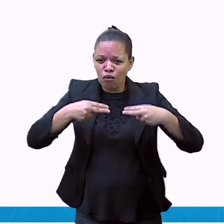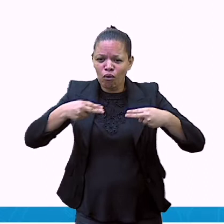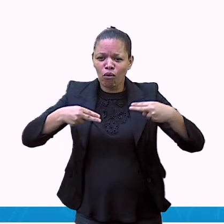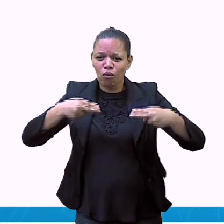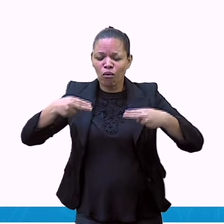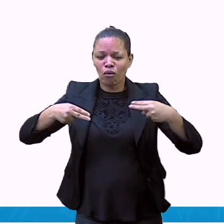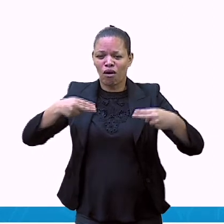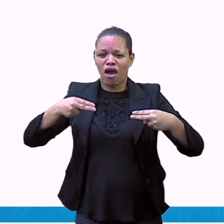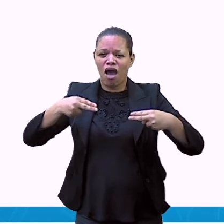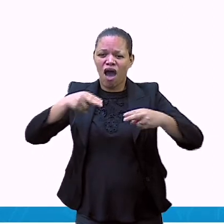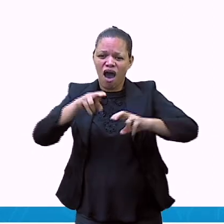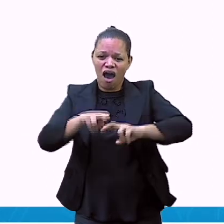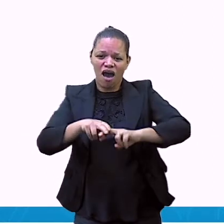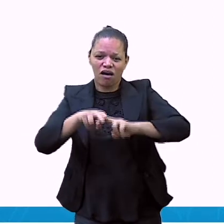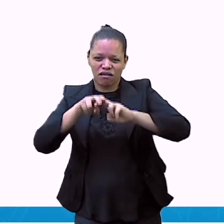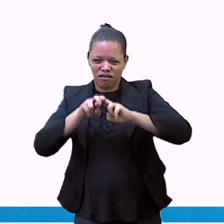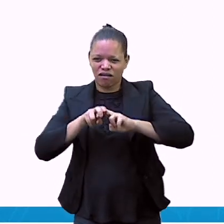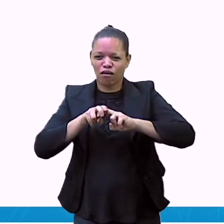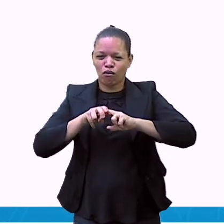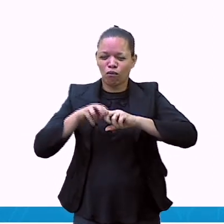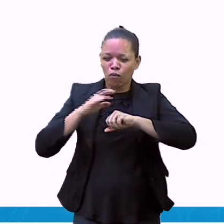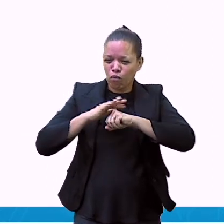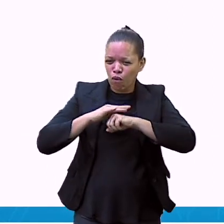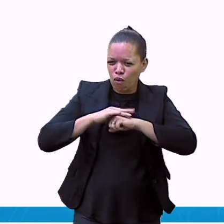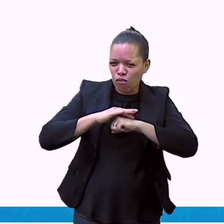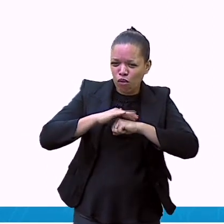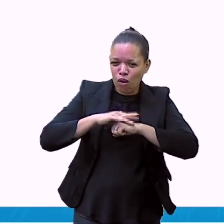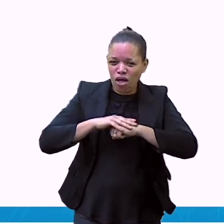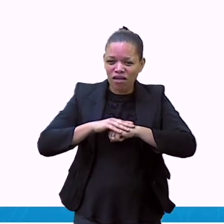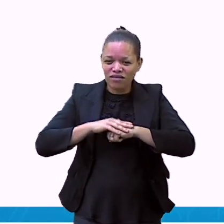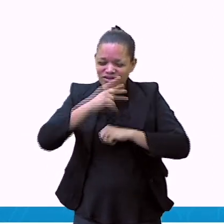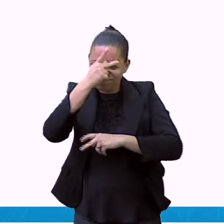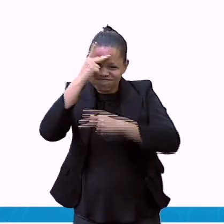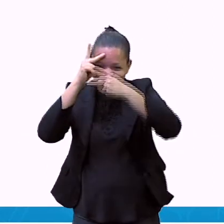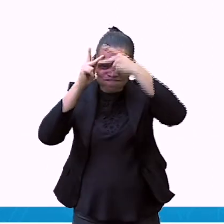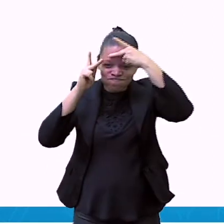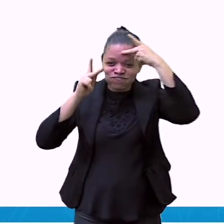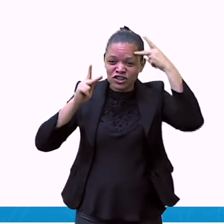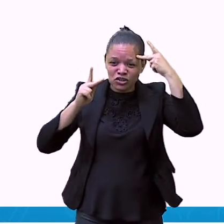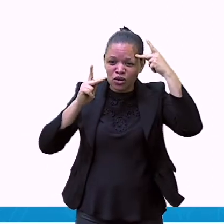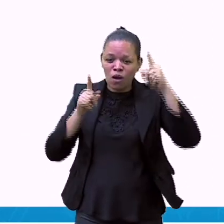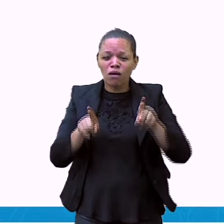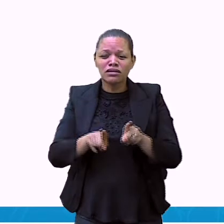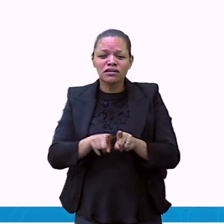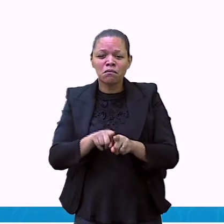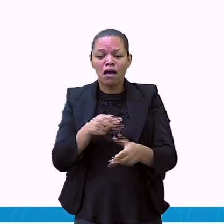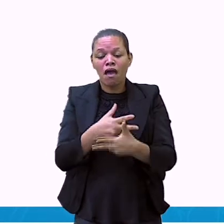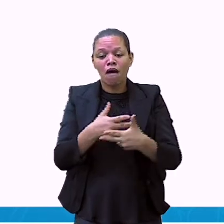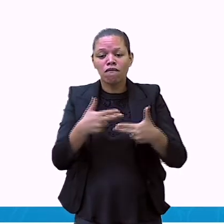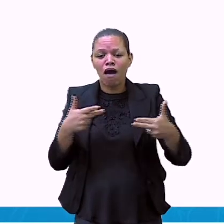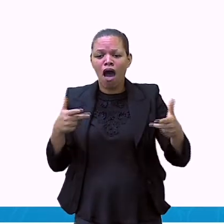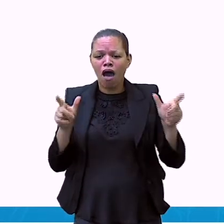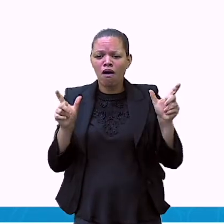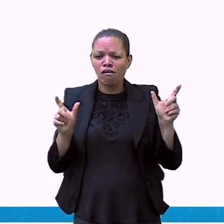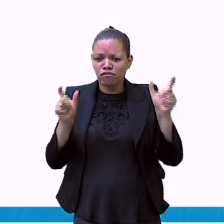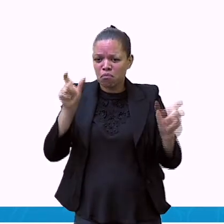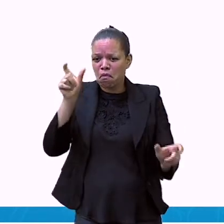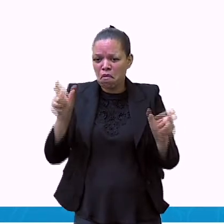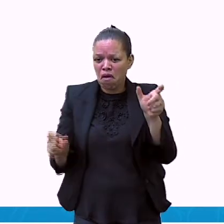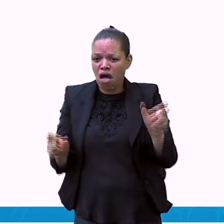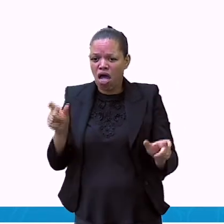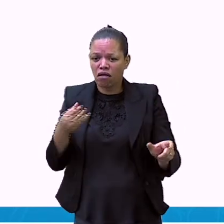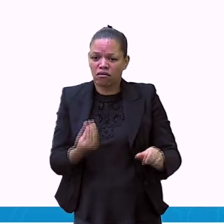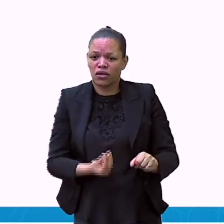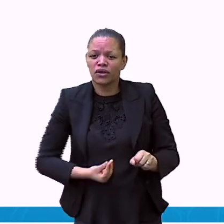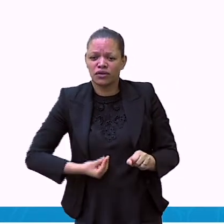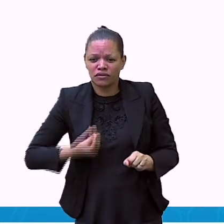seres humanos e a outros seres vivos. São muito pequenos e podem ser vistos somente